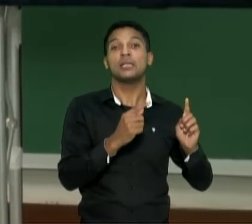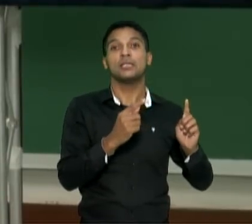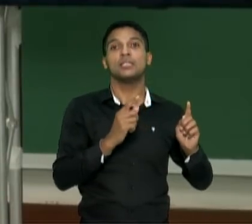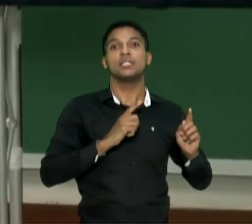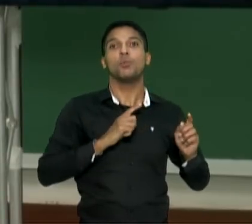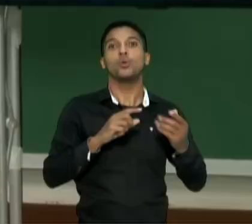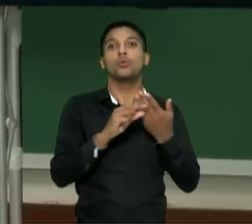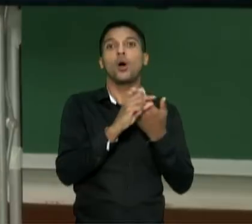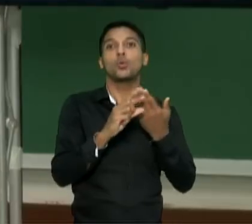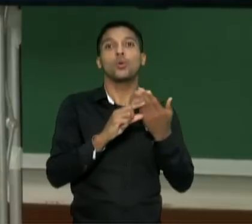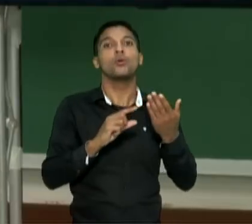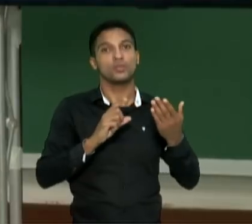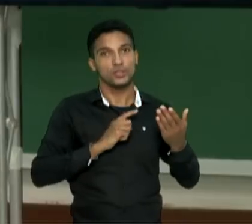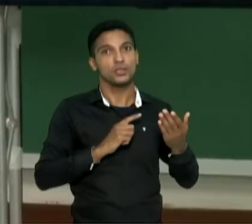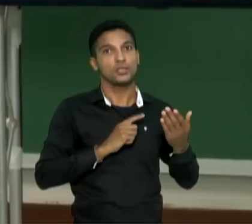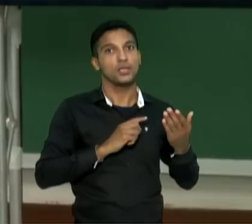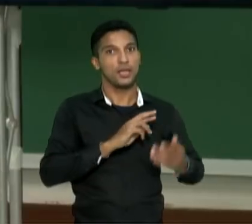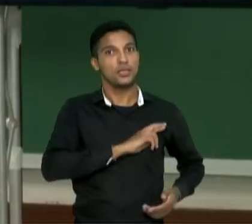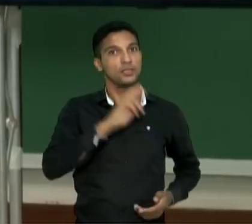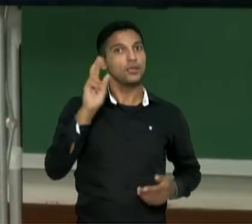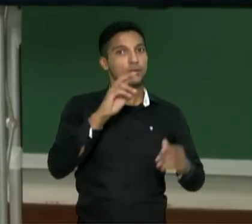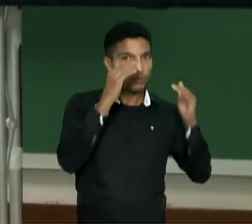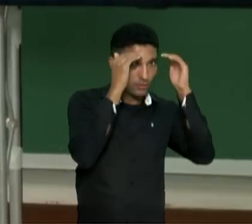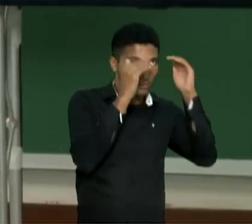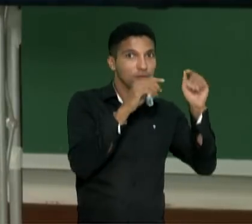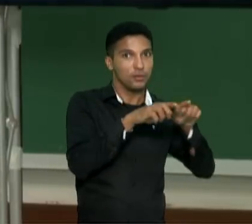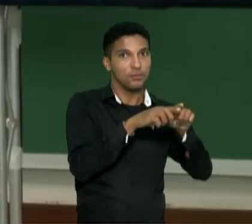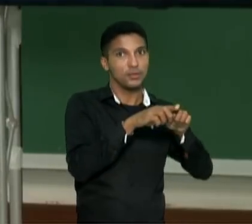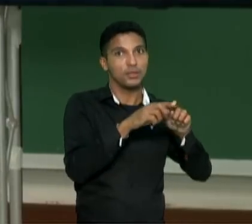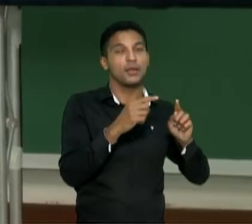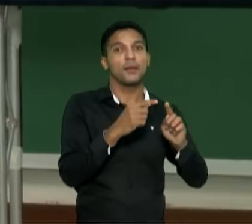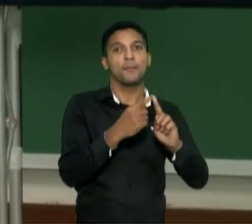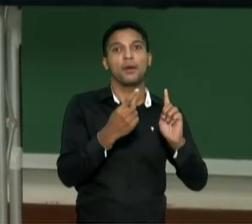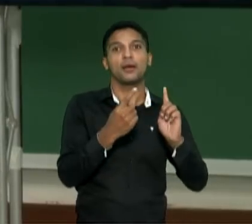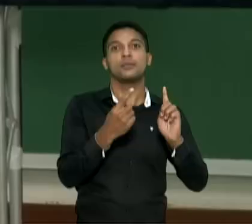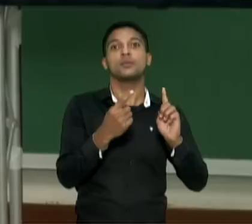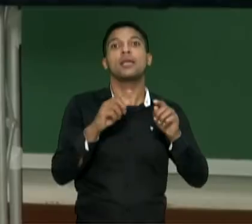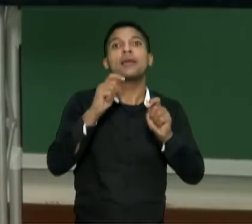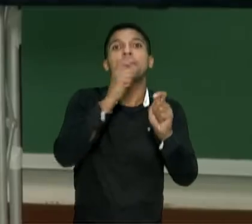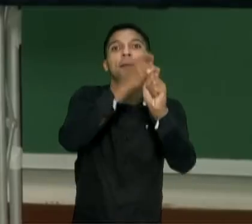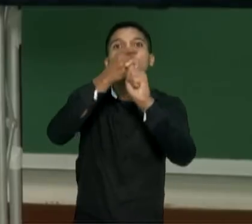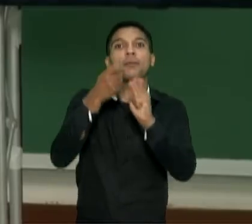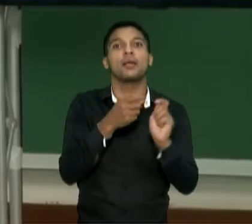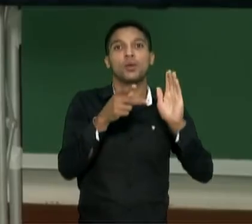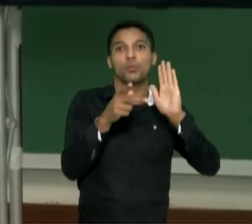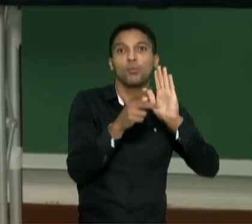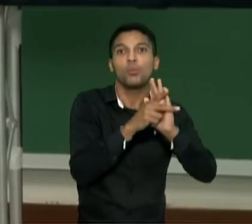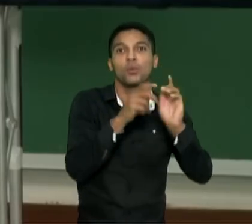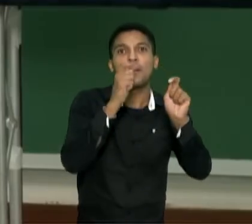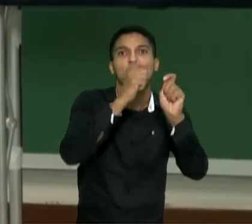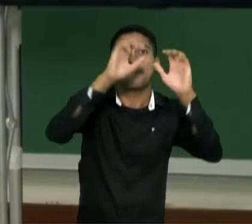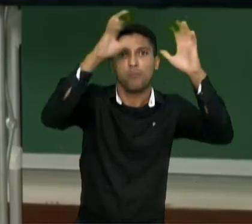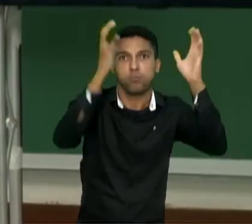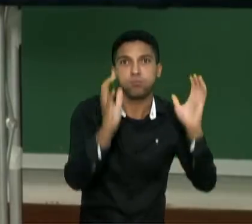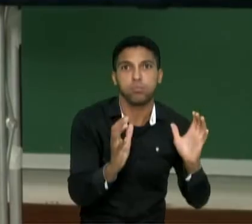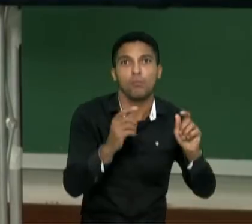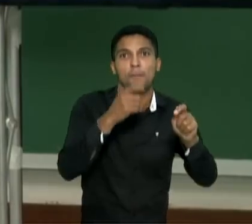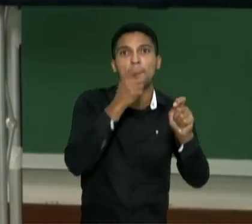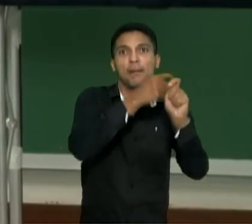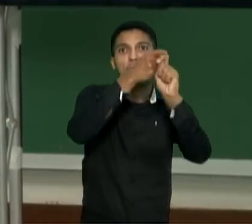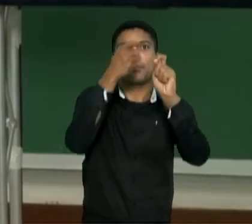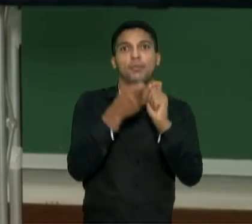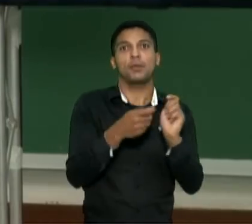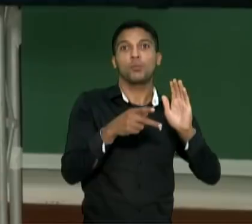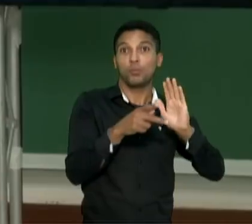não acontecem de uma hora para outra, essa quebra, assim, de mudanças culturais, por exemplo, elas demoram muito, então a gente vê muita representação de